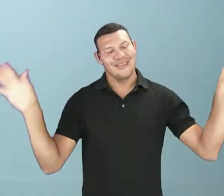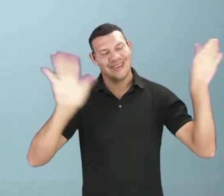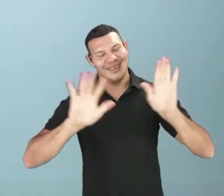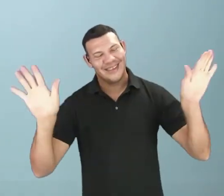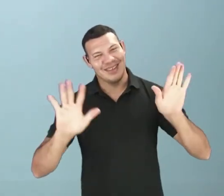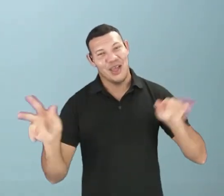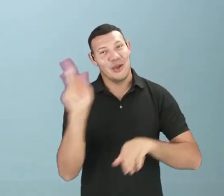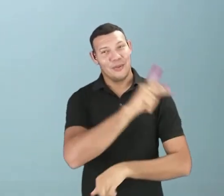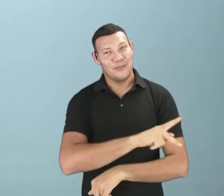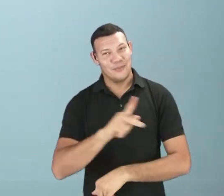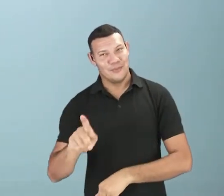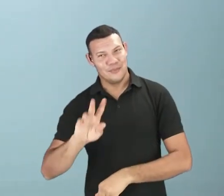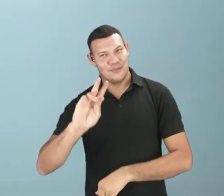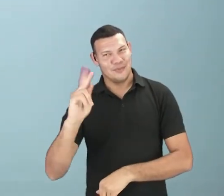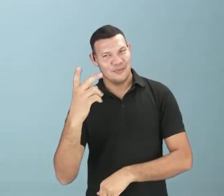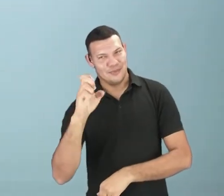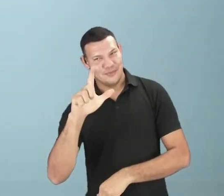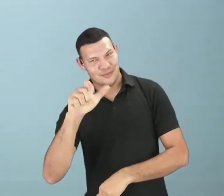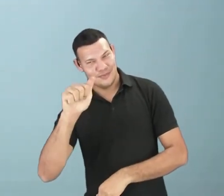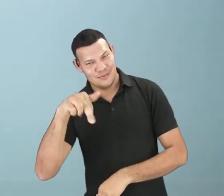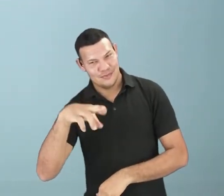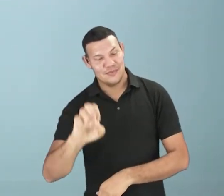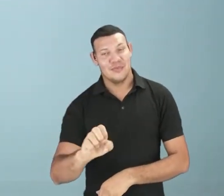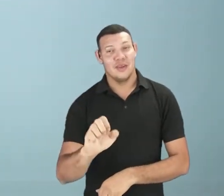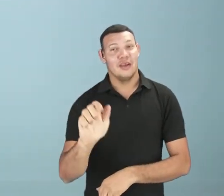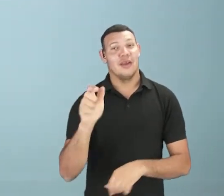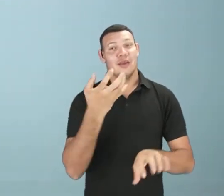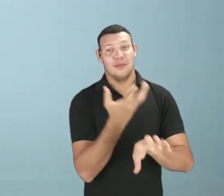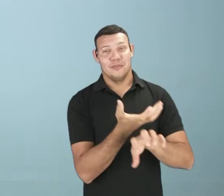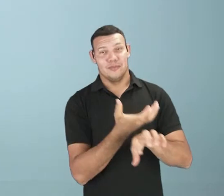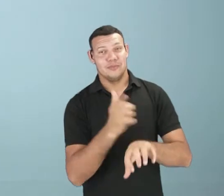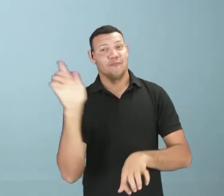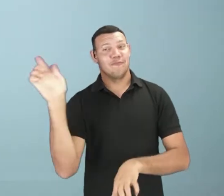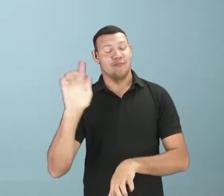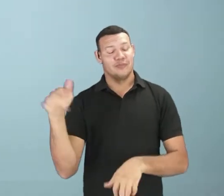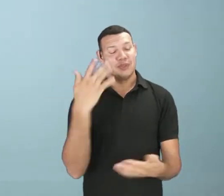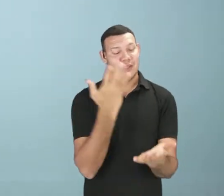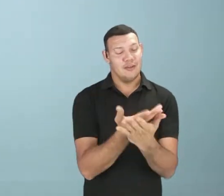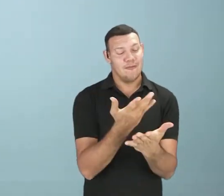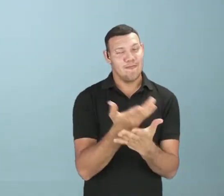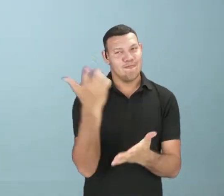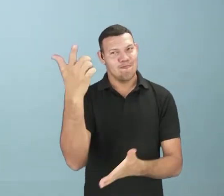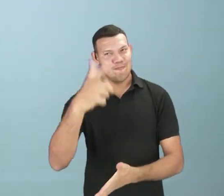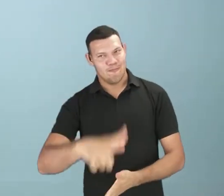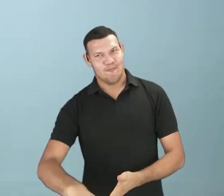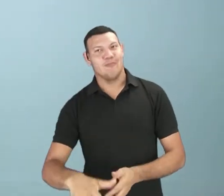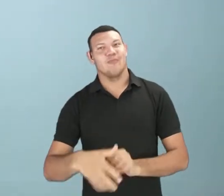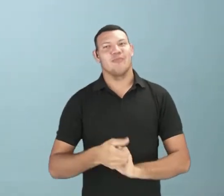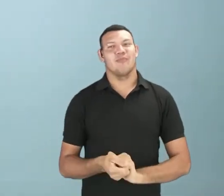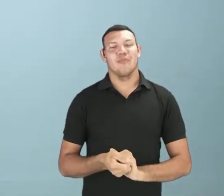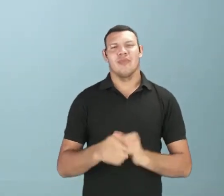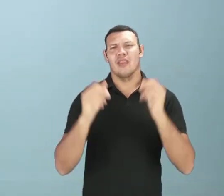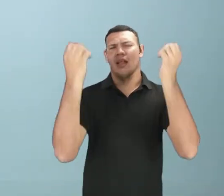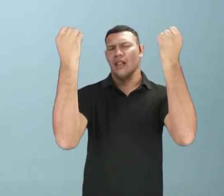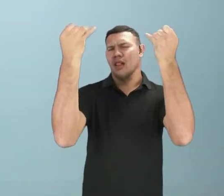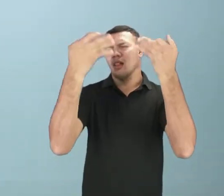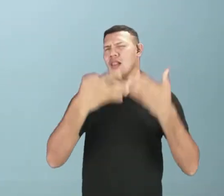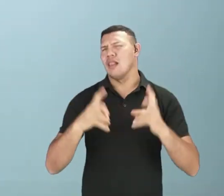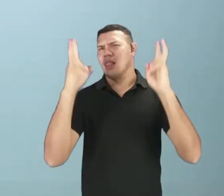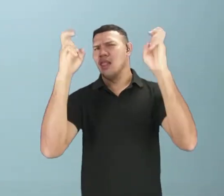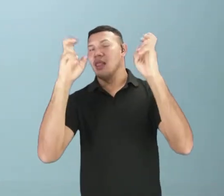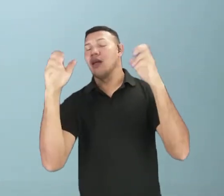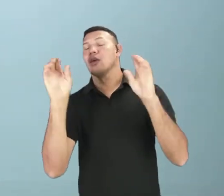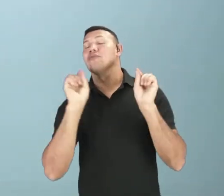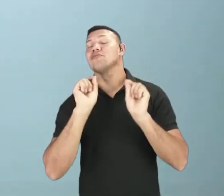Olá, eu sou o professor Elano, professor de Geografia. Estamos aqui para mais uma aula. Hoje nós vamos falar sobre o Brasil e a questão